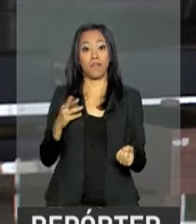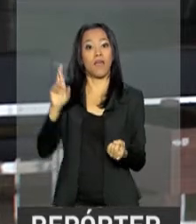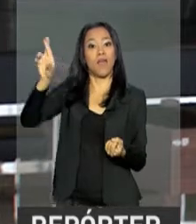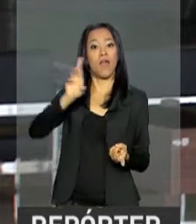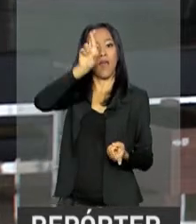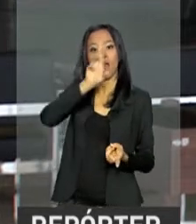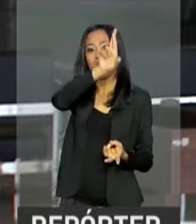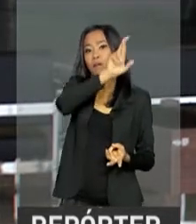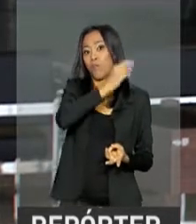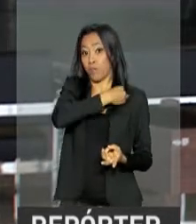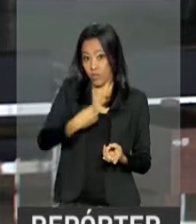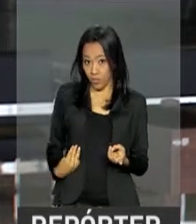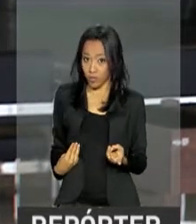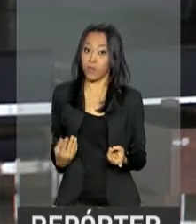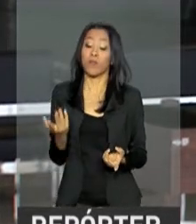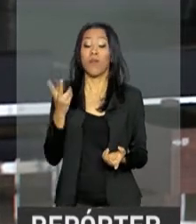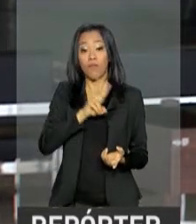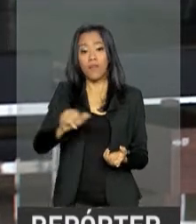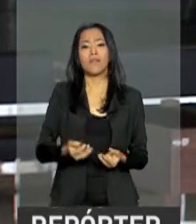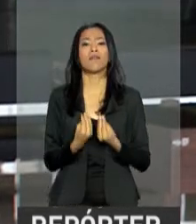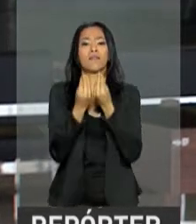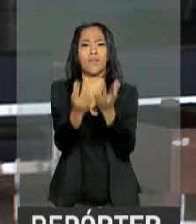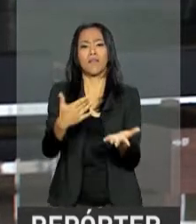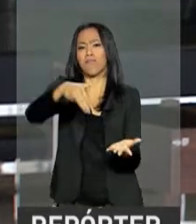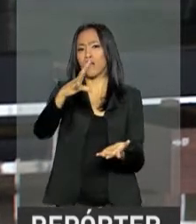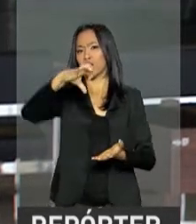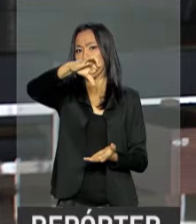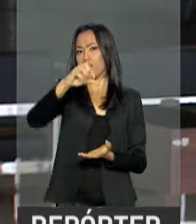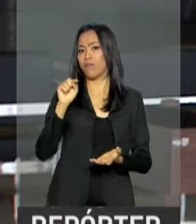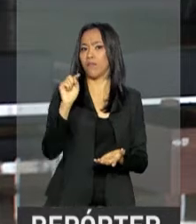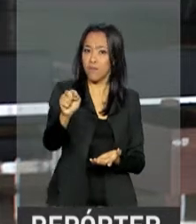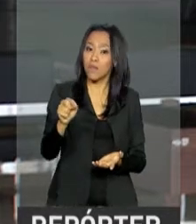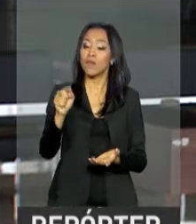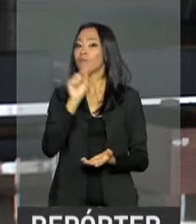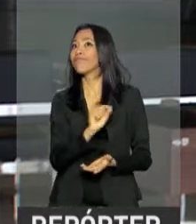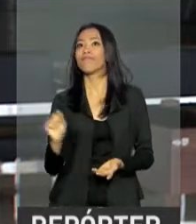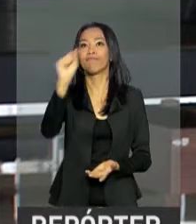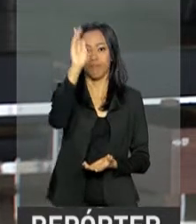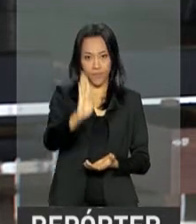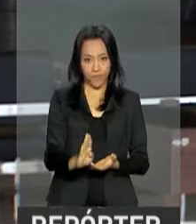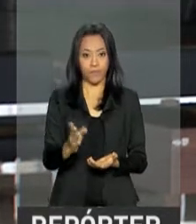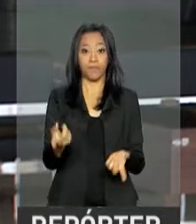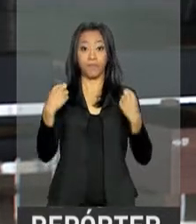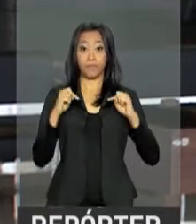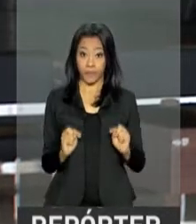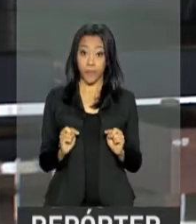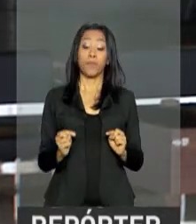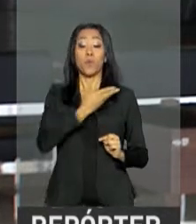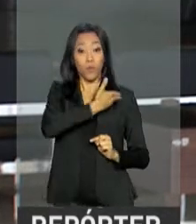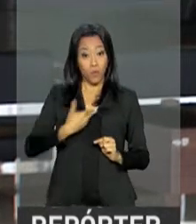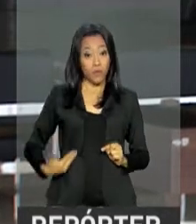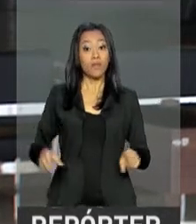ministros de estados serão entregues mais de 90 mil títulos em todo o país o governo vai liberar também